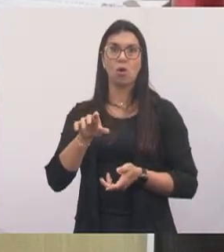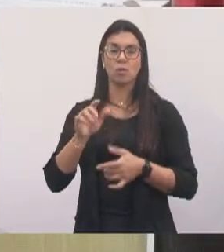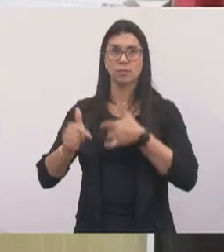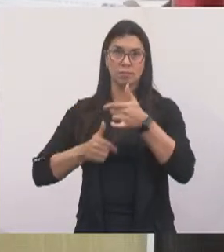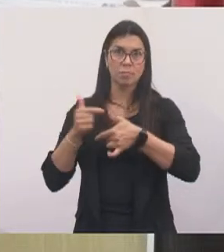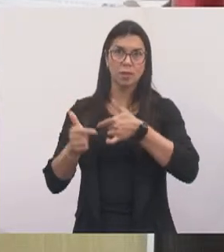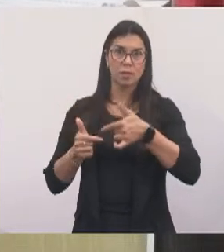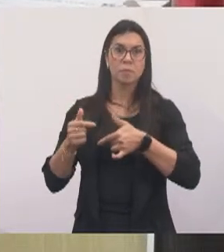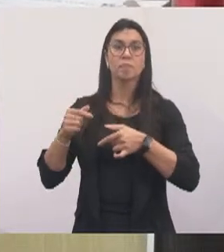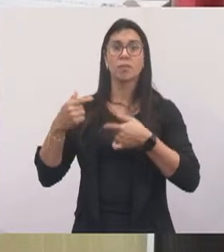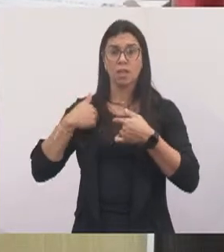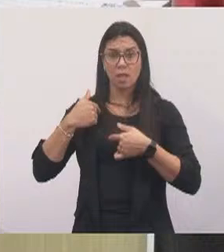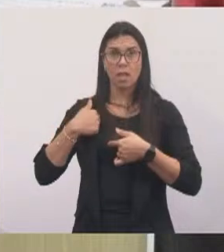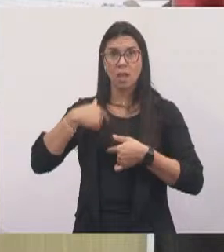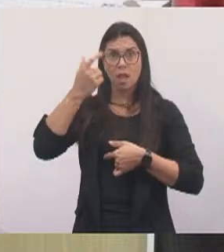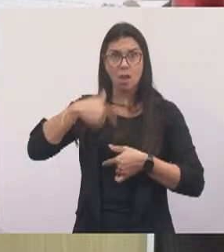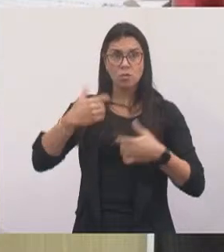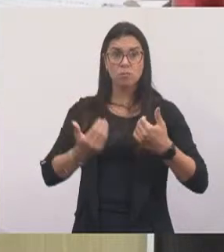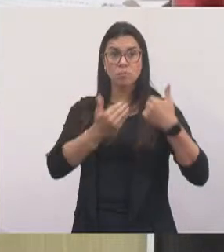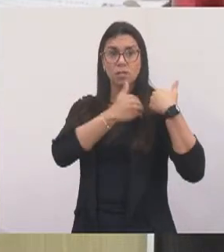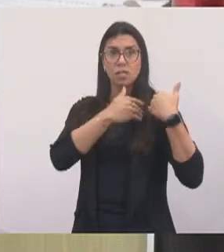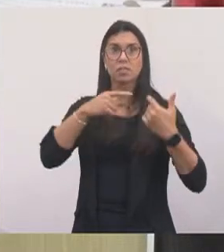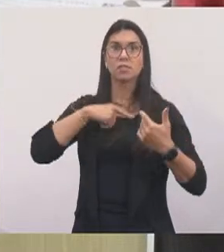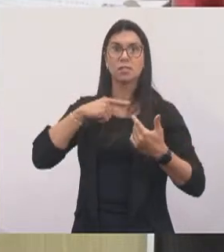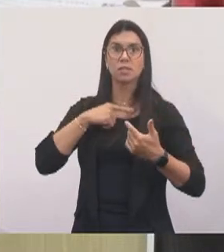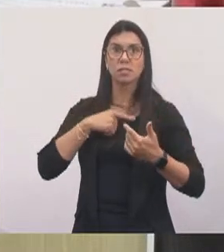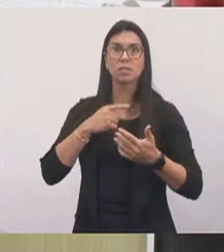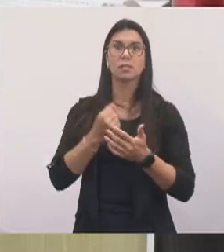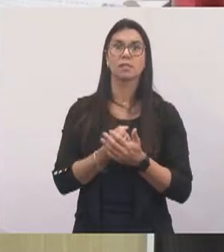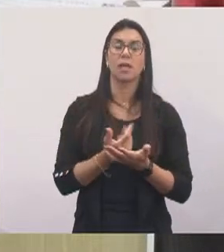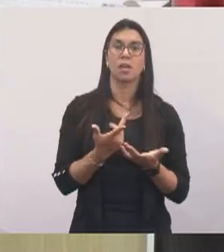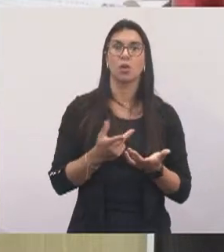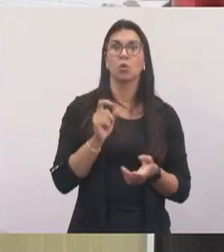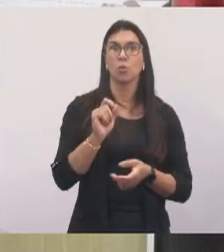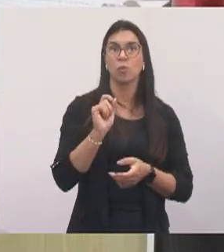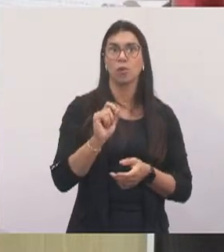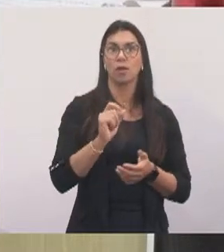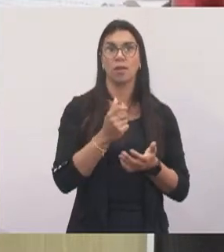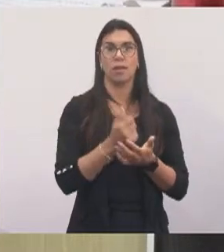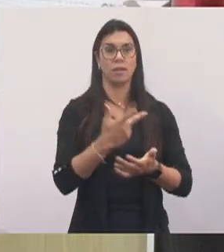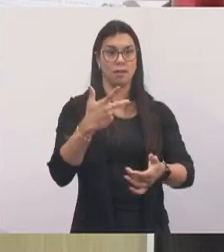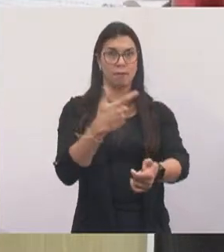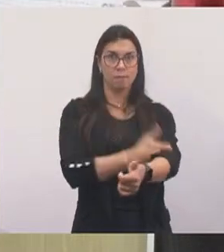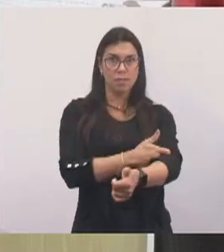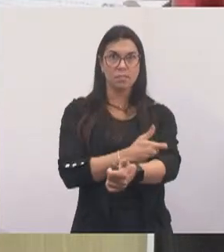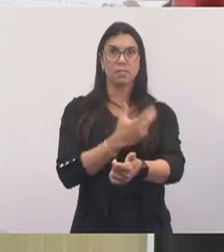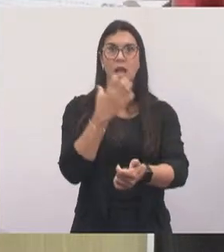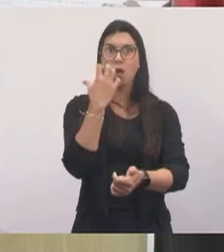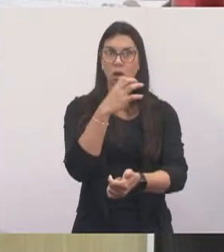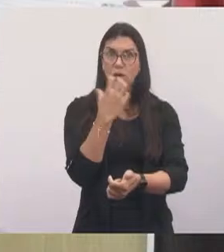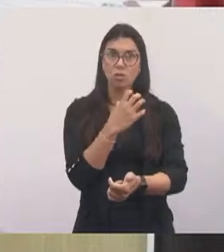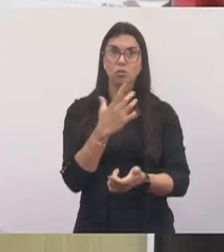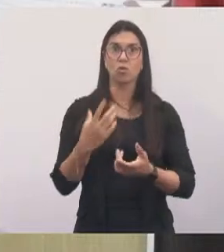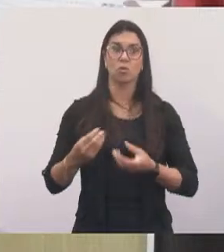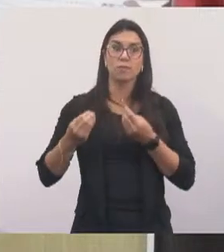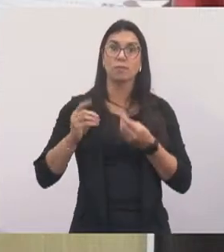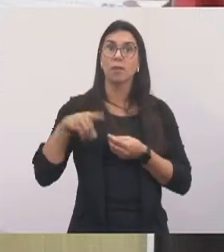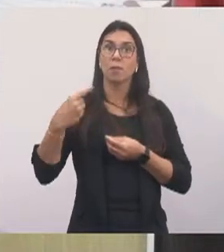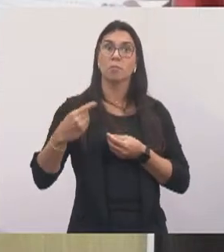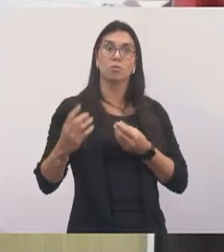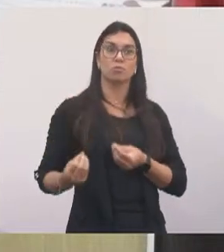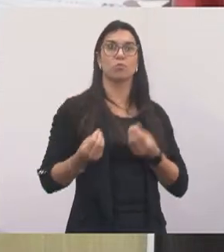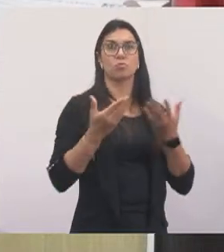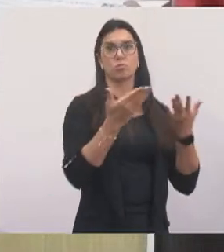e castrar. Isso é o mínimo que a ONG tem que fazer. Isso está no estatuto da ONG. Como é que você vai tirar isso? Que é lei, que está